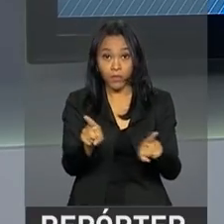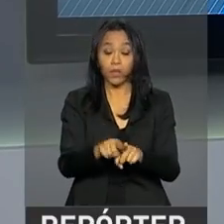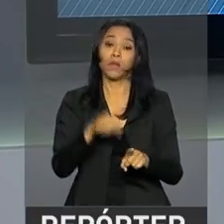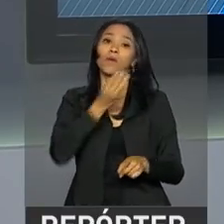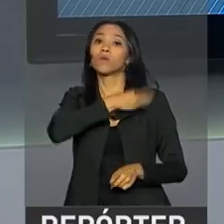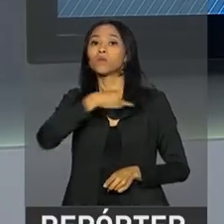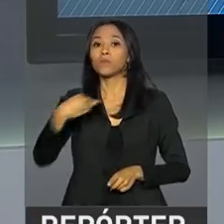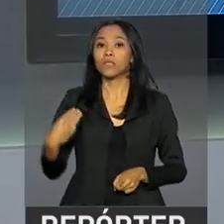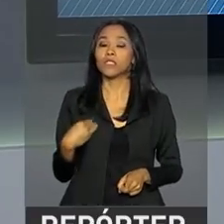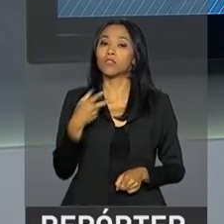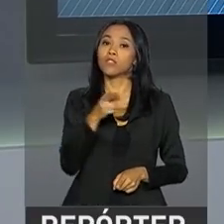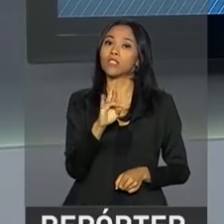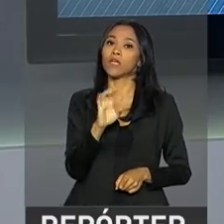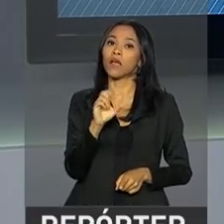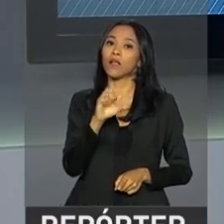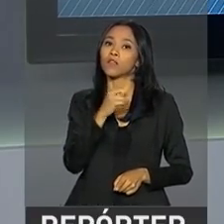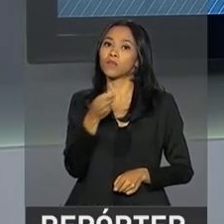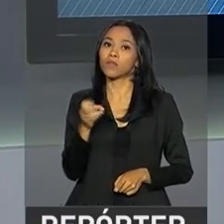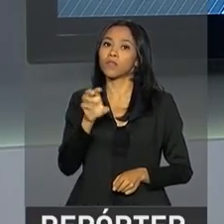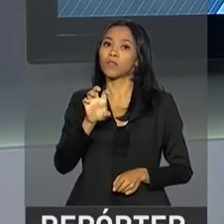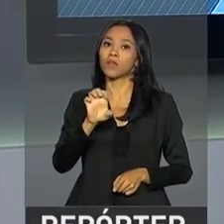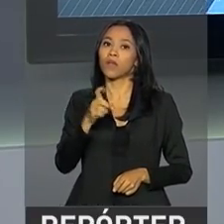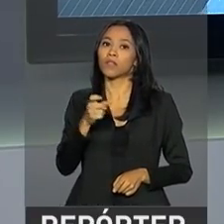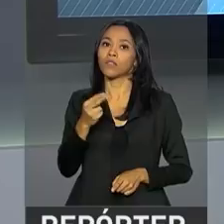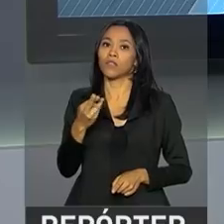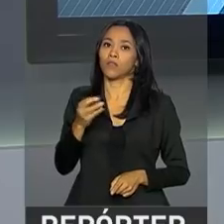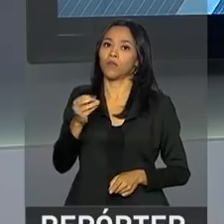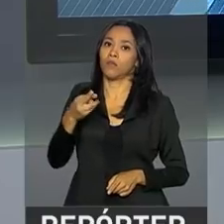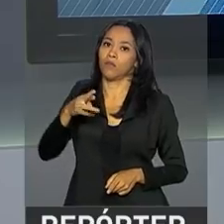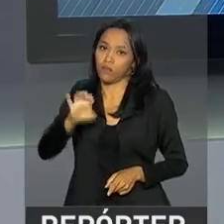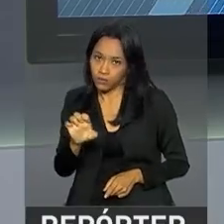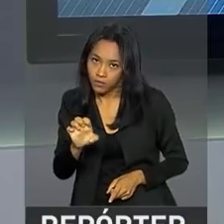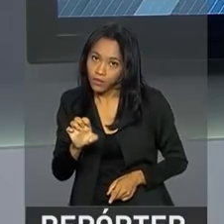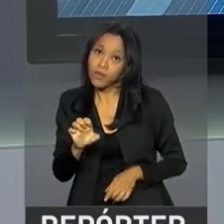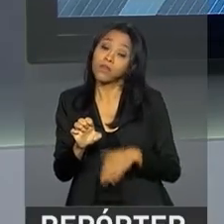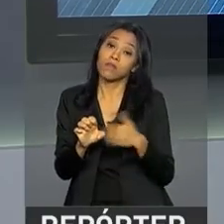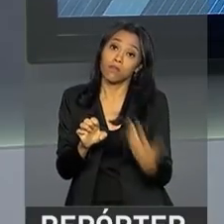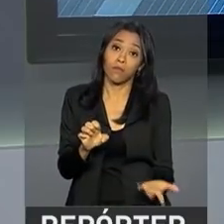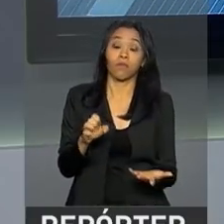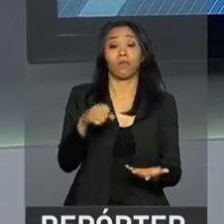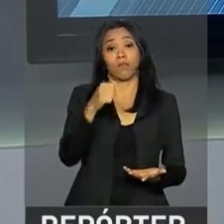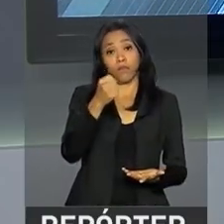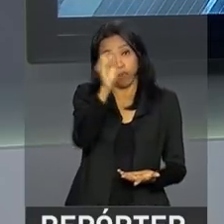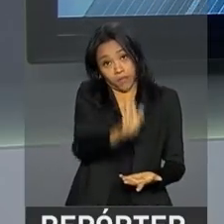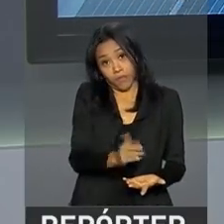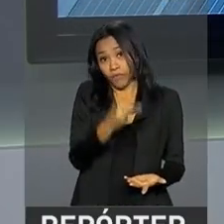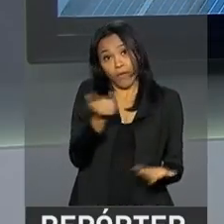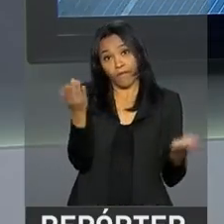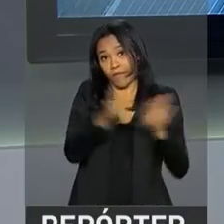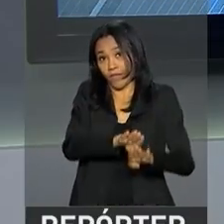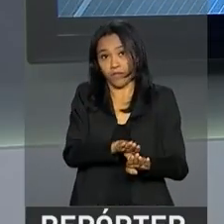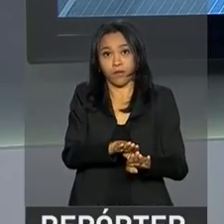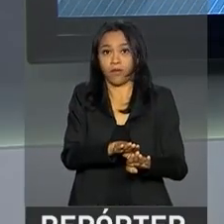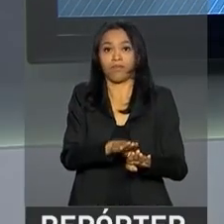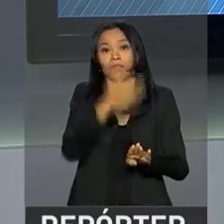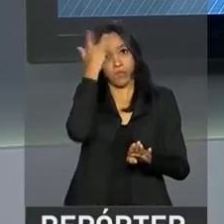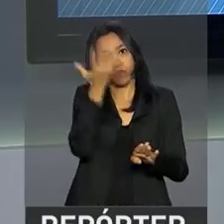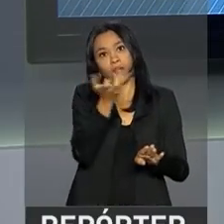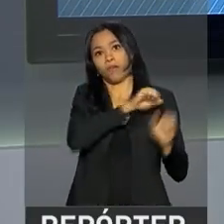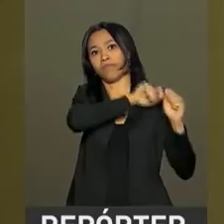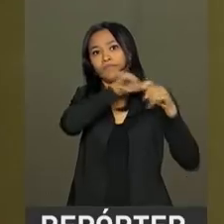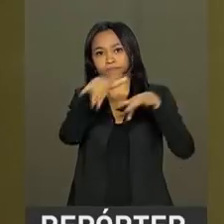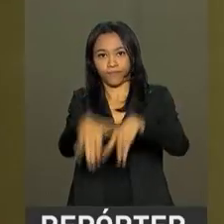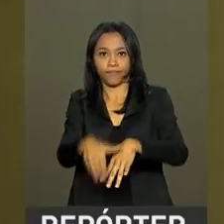exteriores aloísio nunes o ministro brasileiro destacou que o país não fechará as fronteiras para refugiados